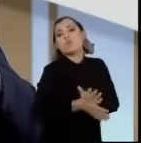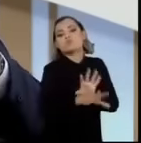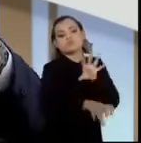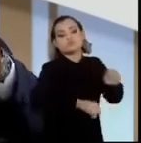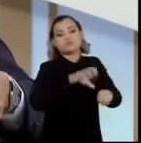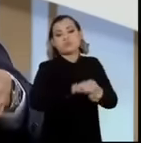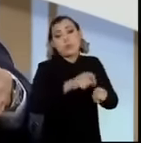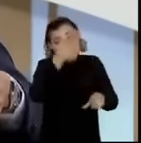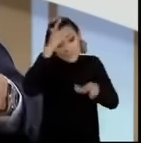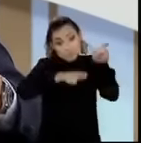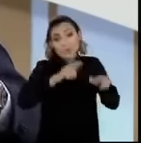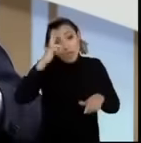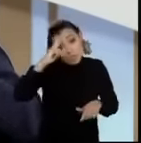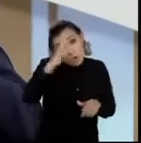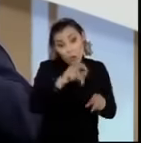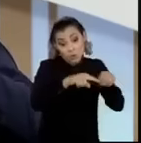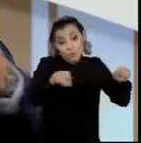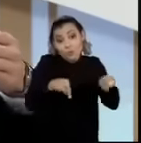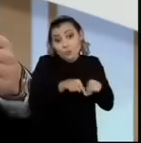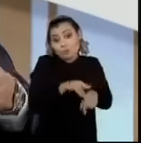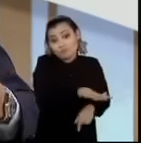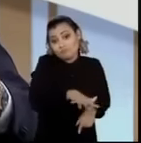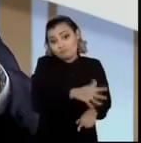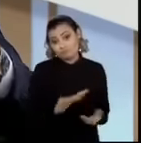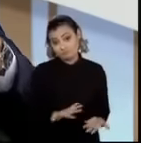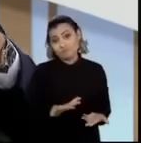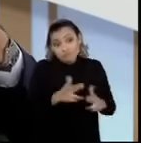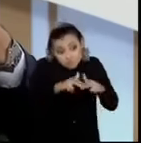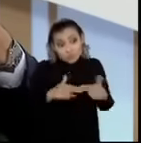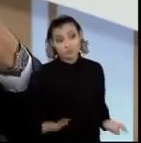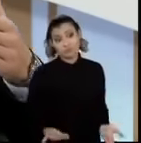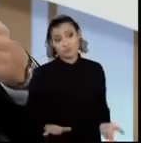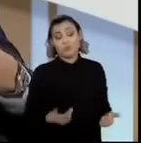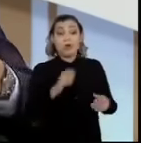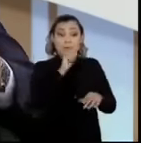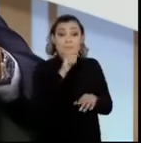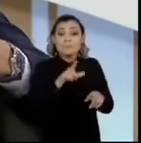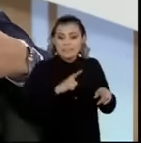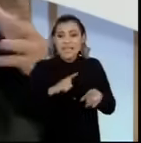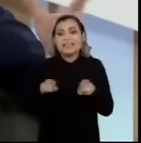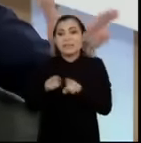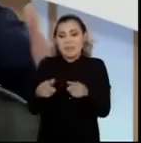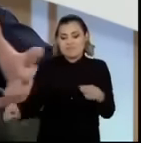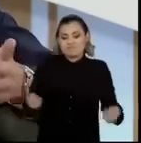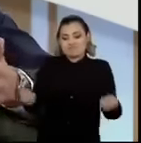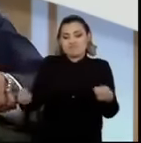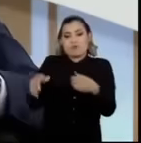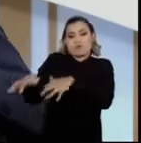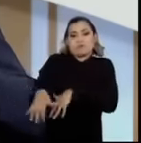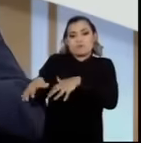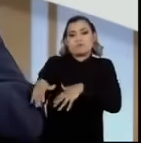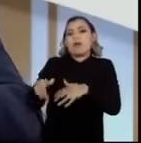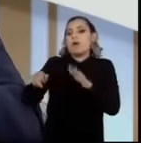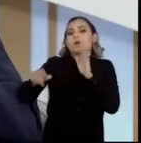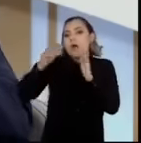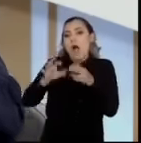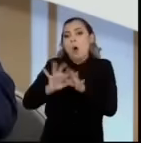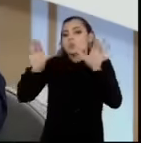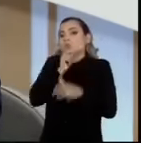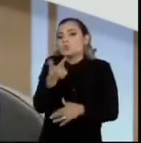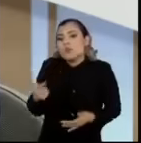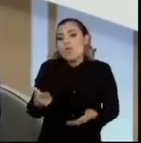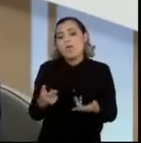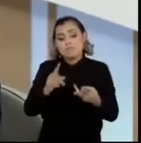diferente da criminalidade, daquele que destrói a floresta, daquele que vai para o garimpo ilegal e causa aquele dano todo. Então é preciso ter